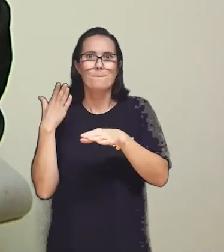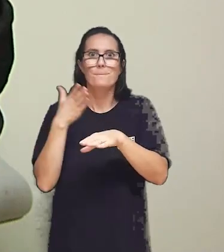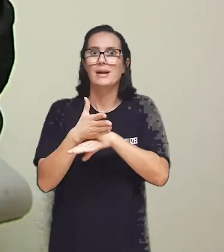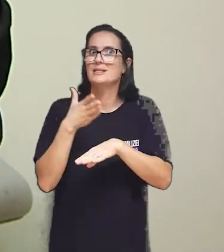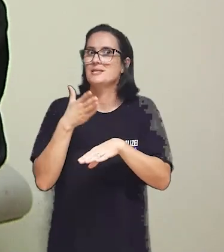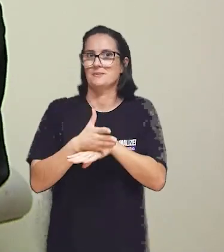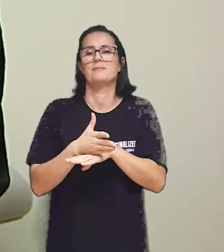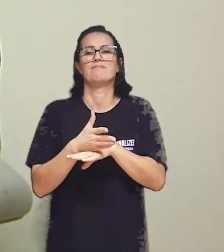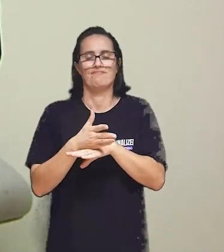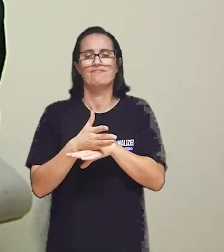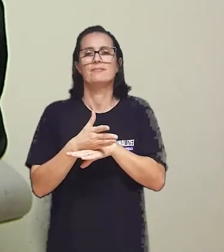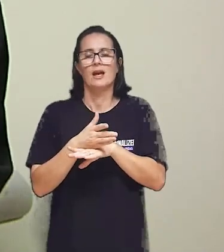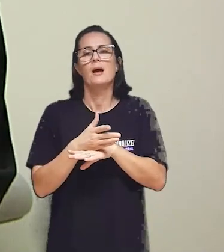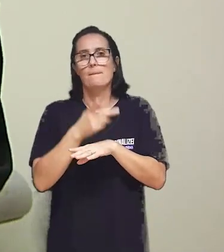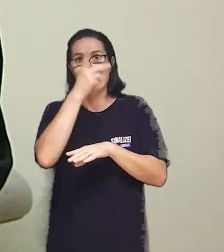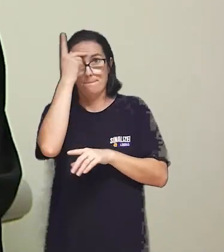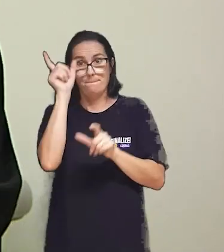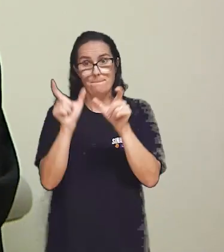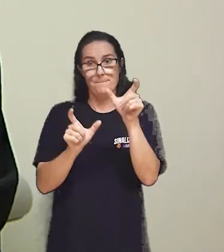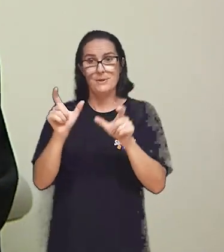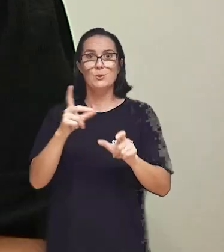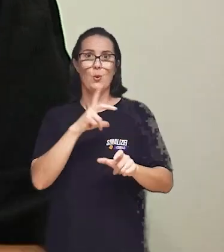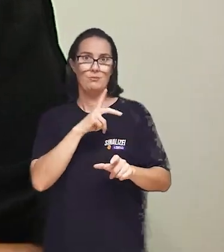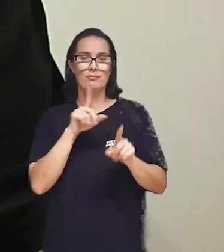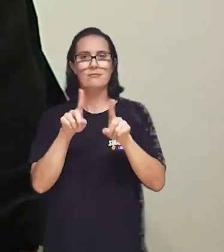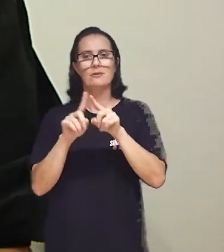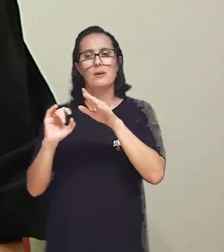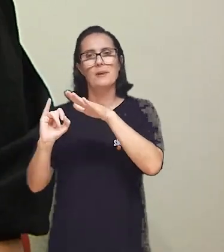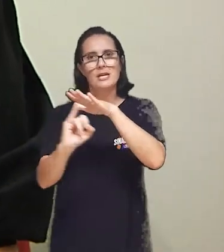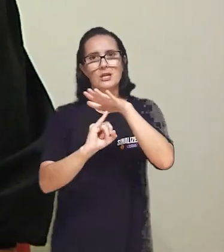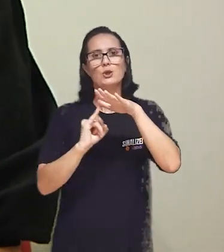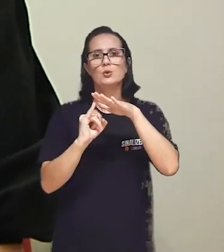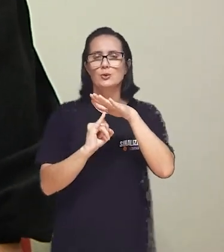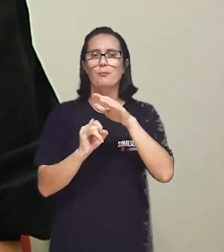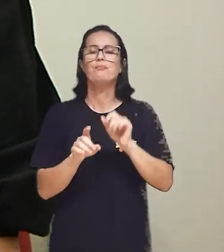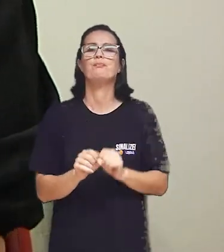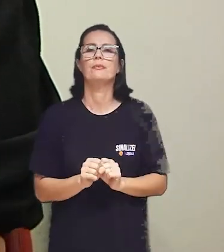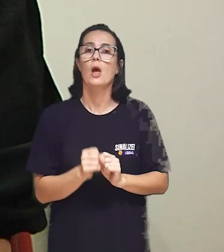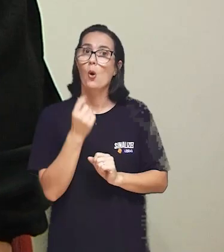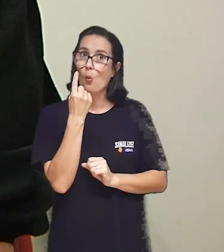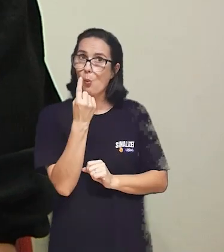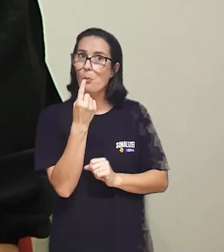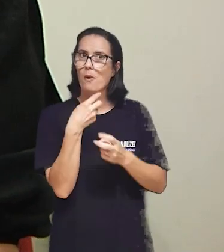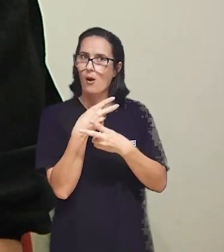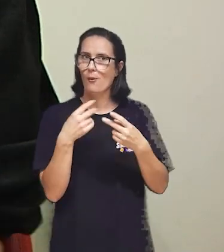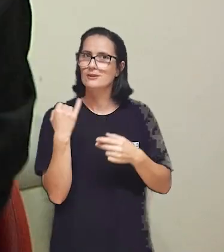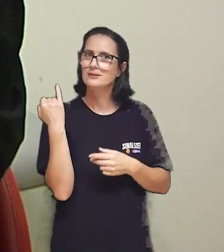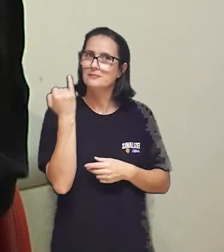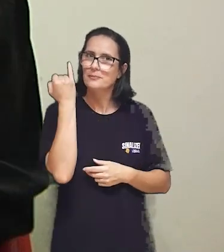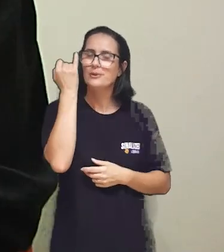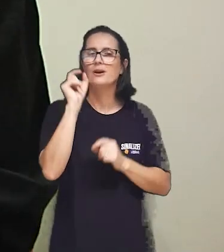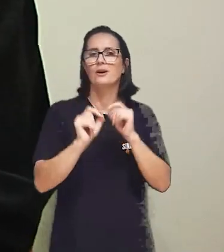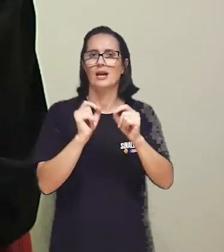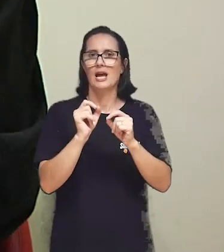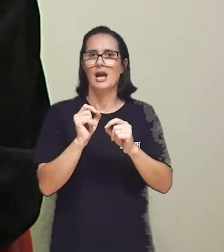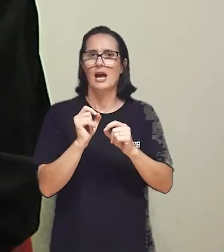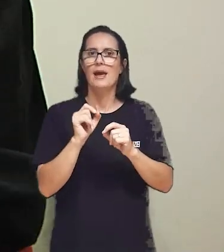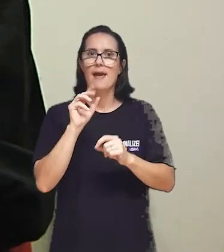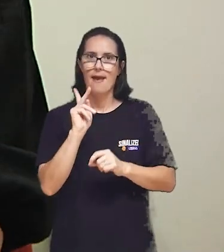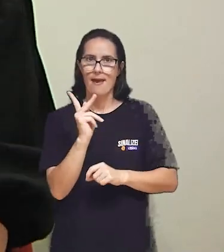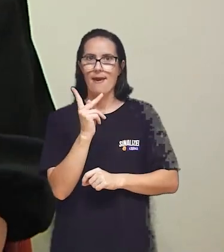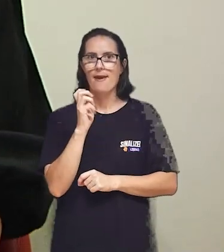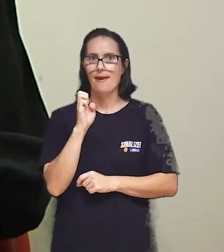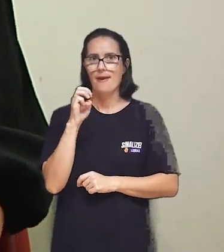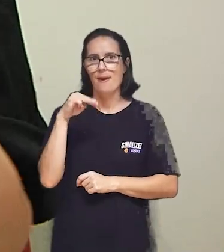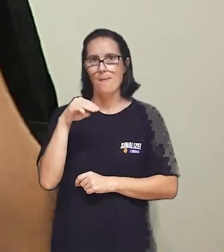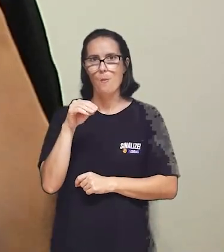doador e das instituições que estão próximas dele. Um ponto muito interessante, Joel, é que nós somos uma hemorrede. O EMOSC